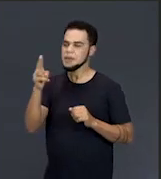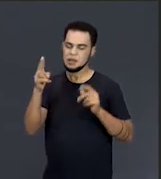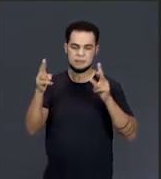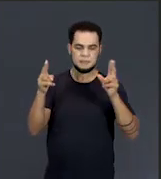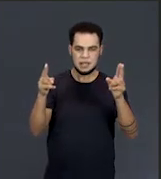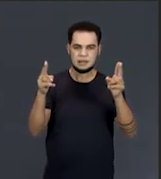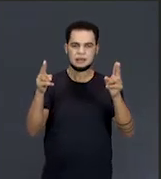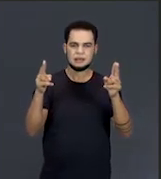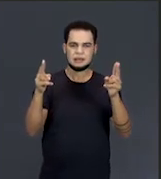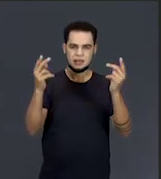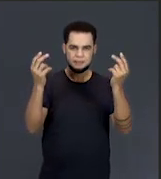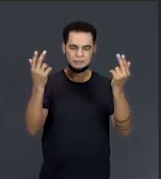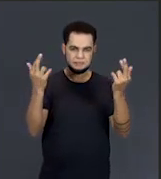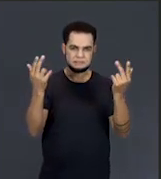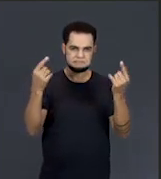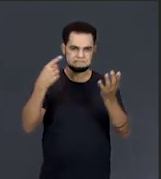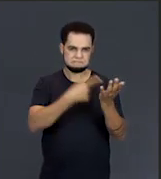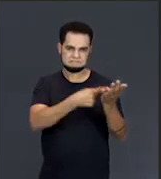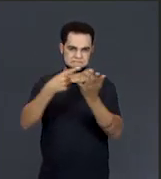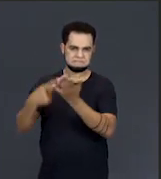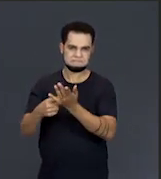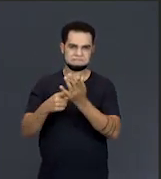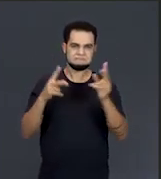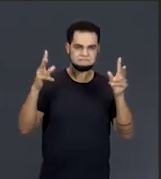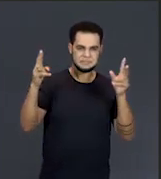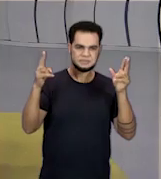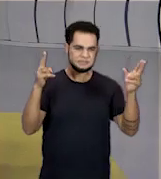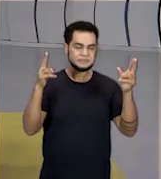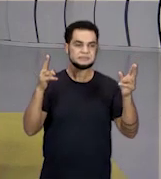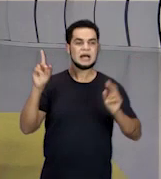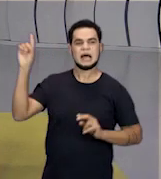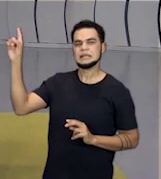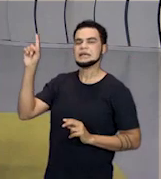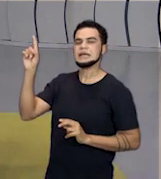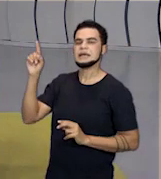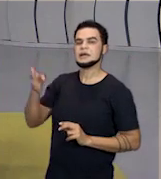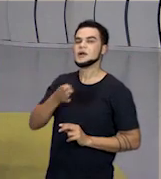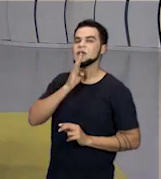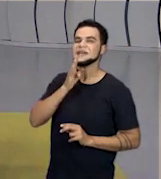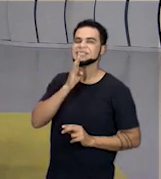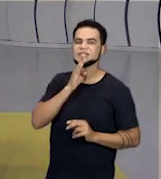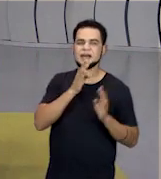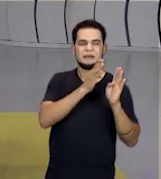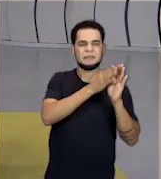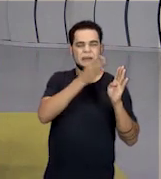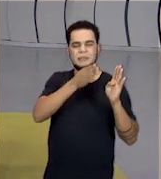pontos específicos. No caso aqui, ela reconheceu essa sequência, ó,